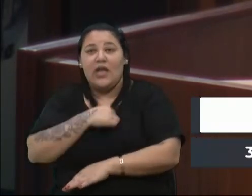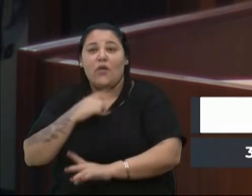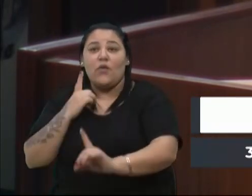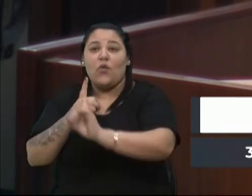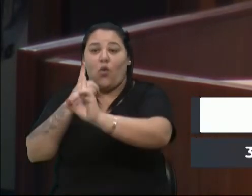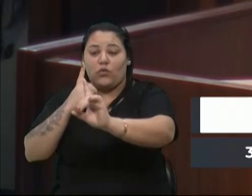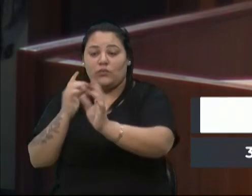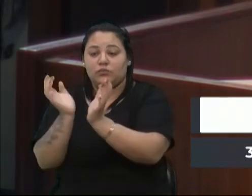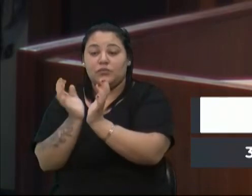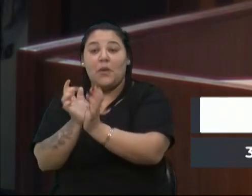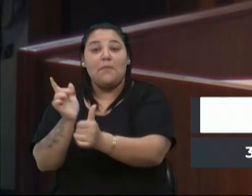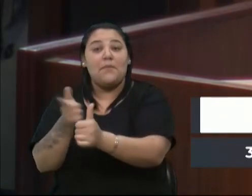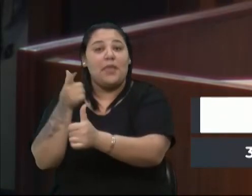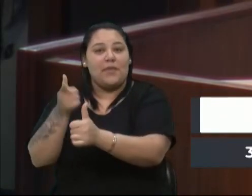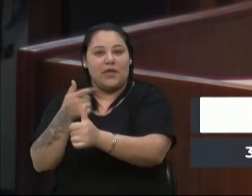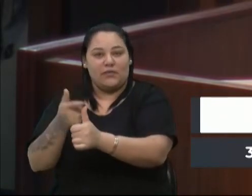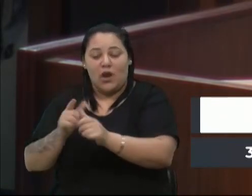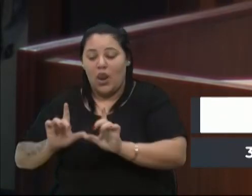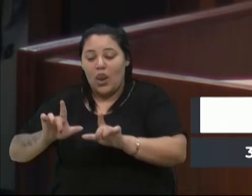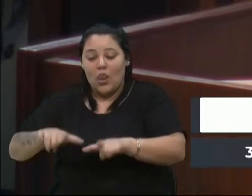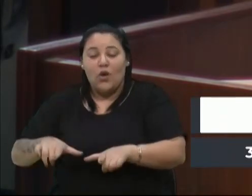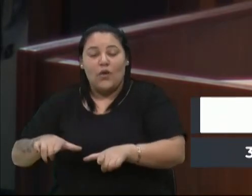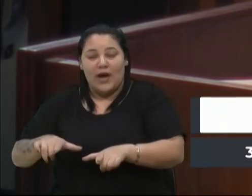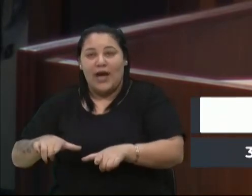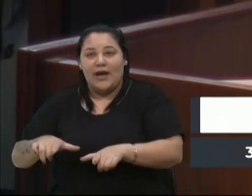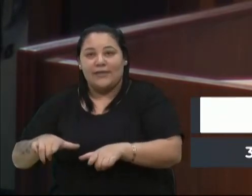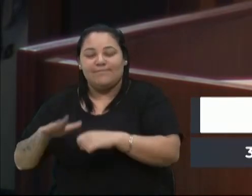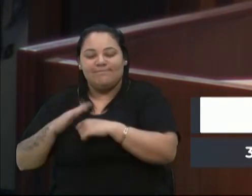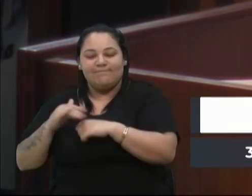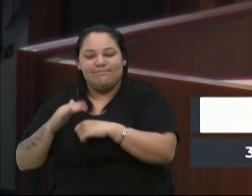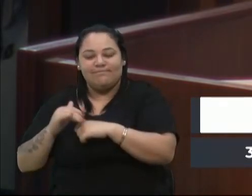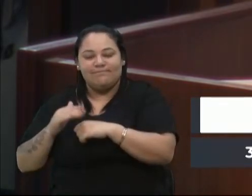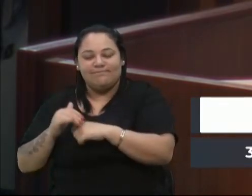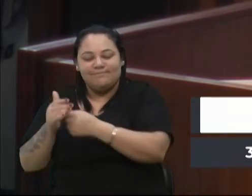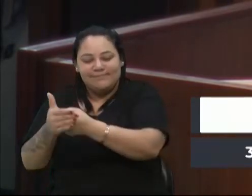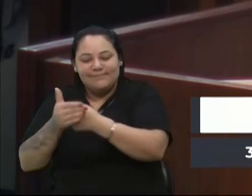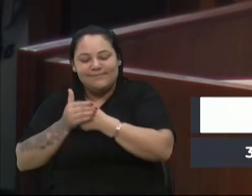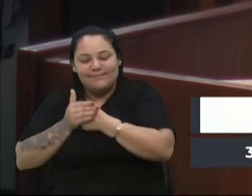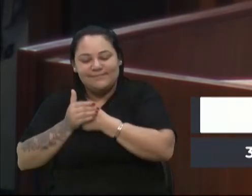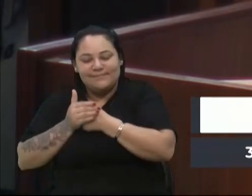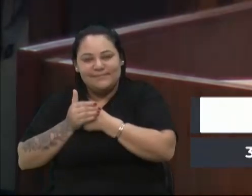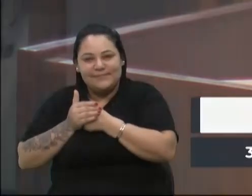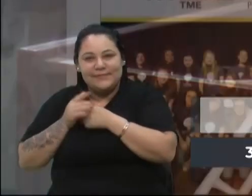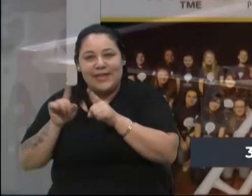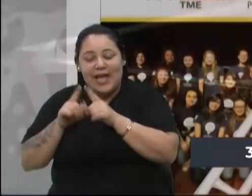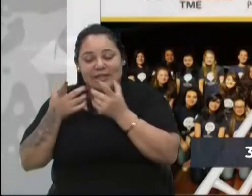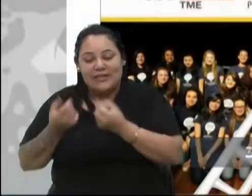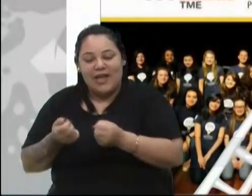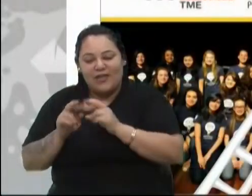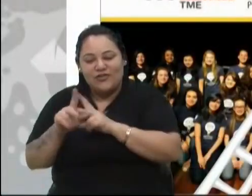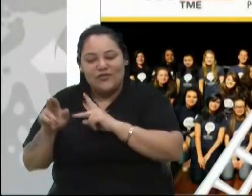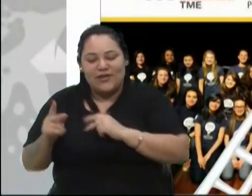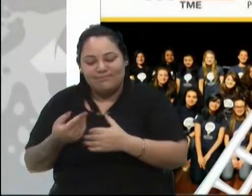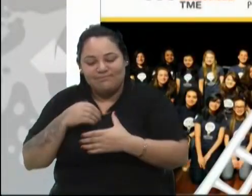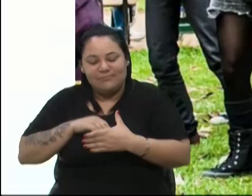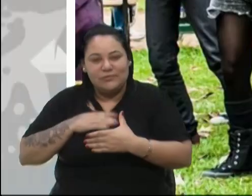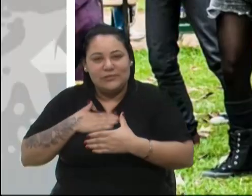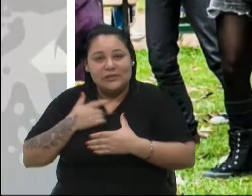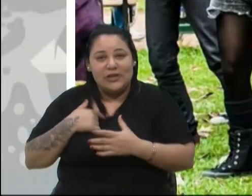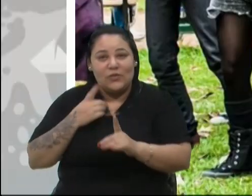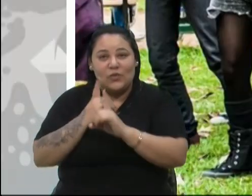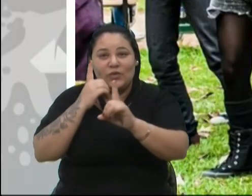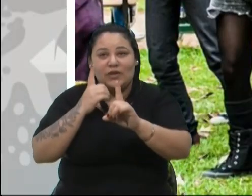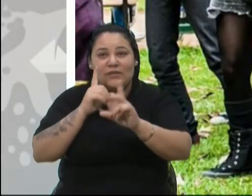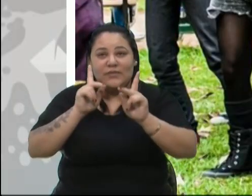um lugar de acolhimento, aceitação das diferenças e afeto. Foi no coro que eu encontrei pessoas muito importantes para a